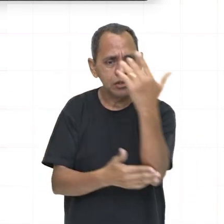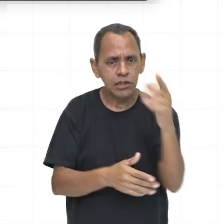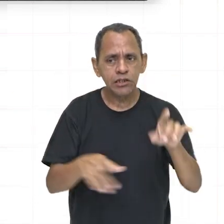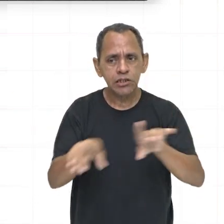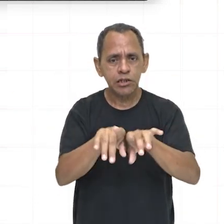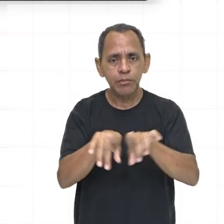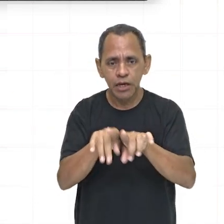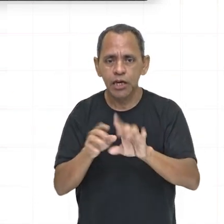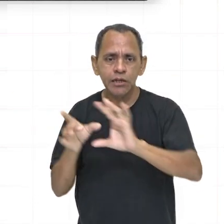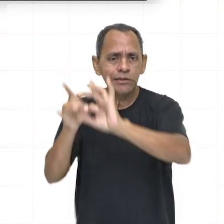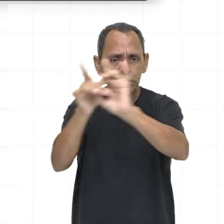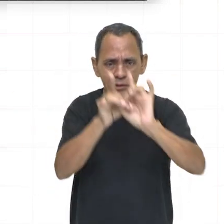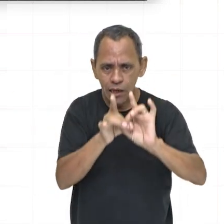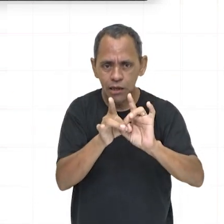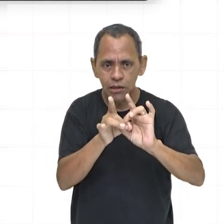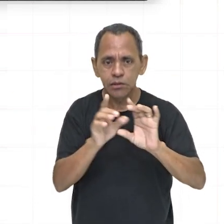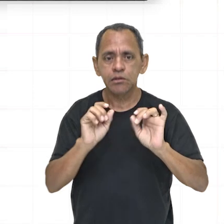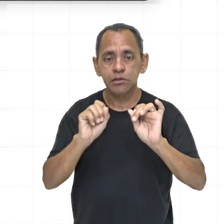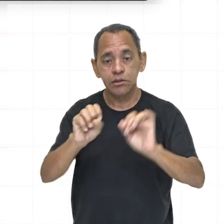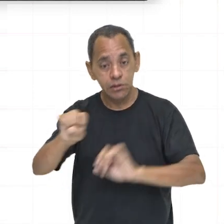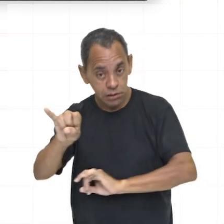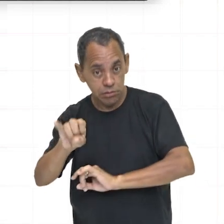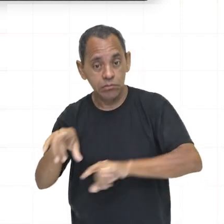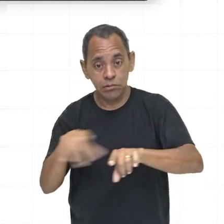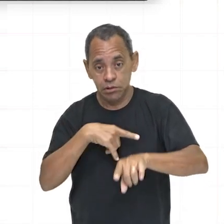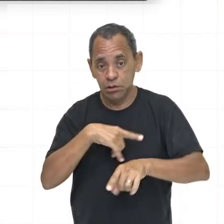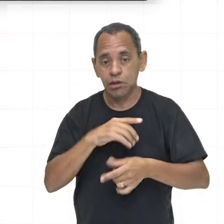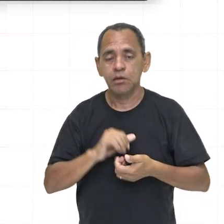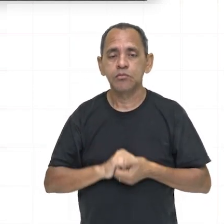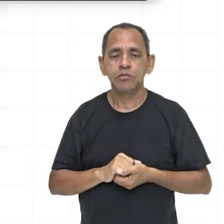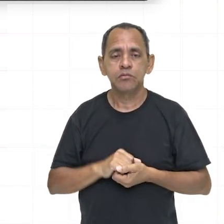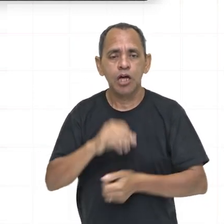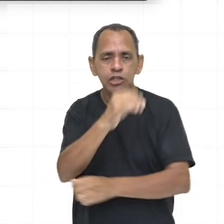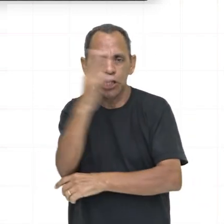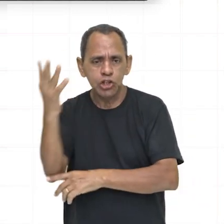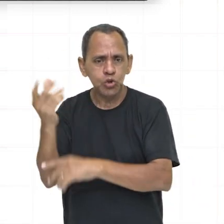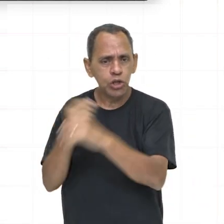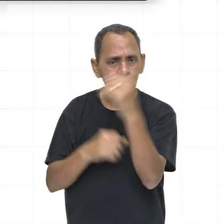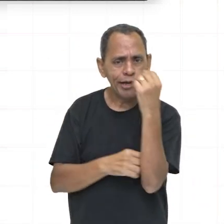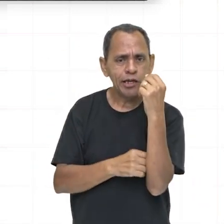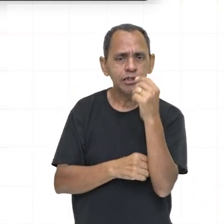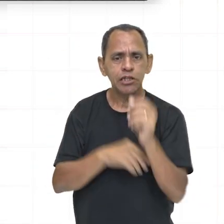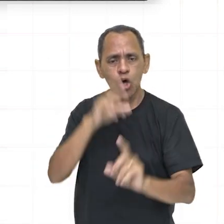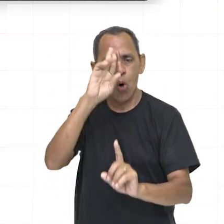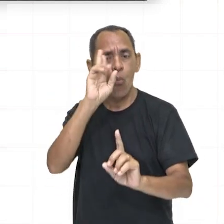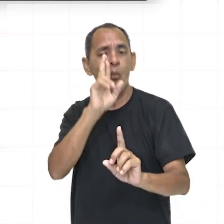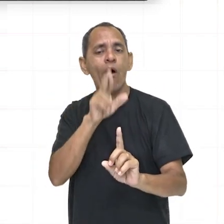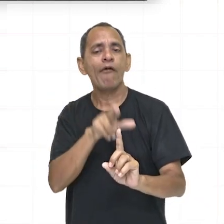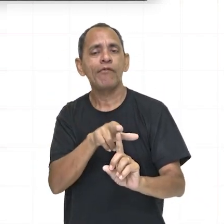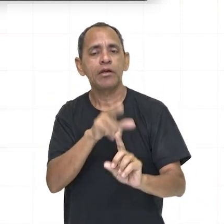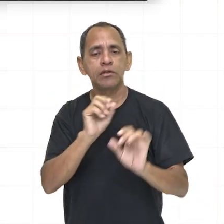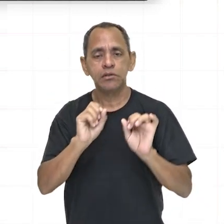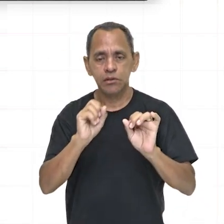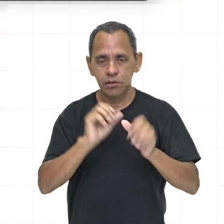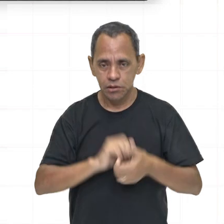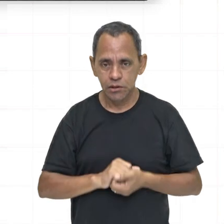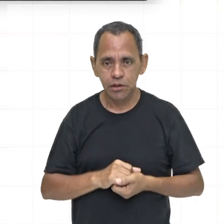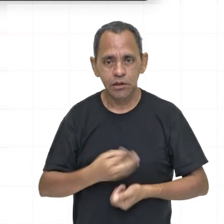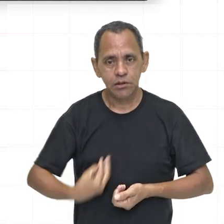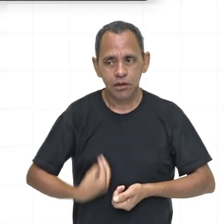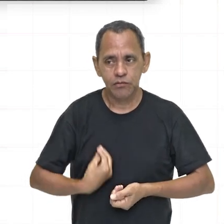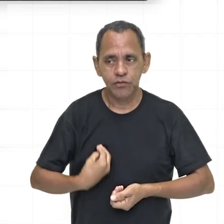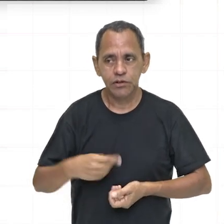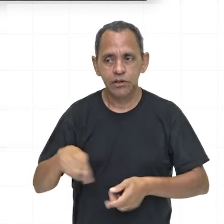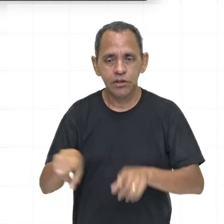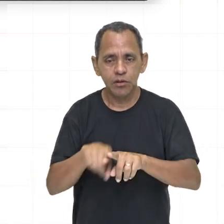como referência em nossas vidas, atingimos o equilíbrio ou o Tao,